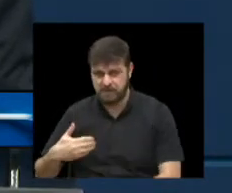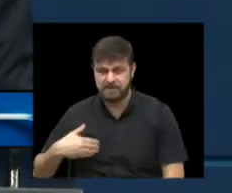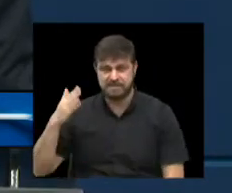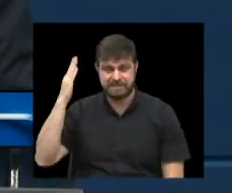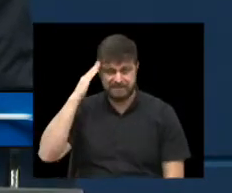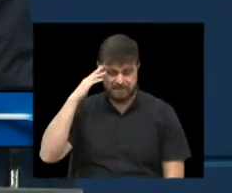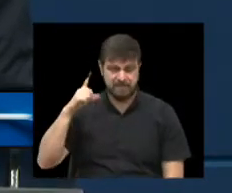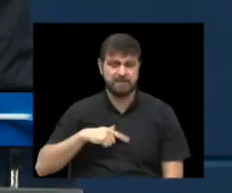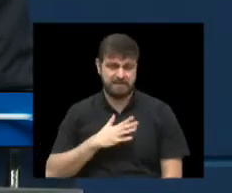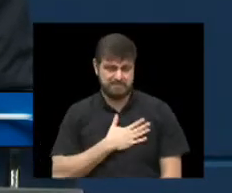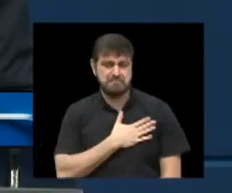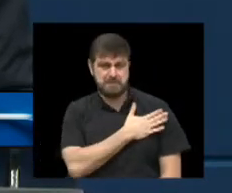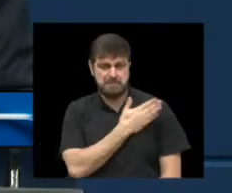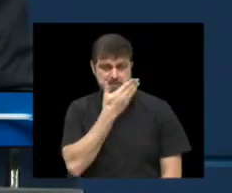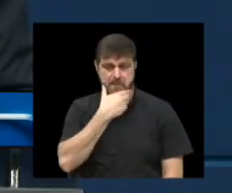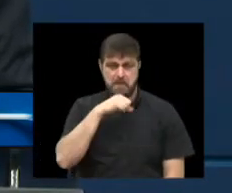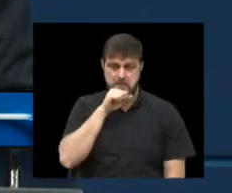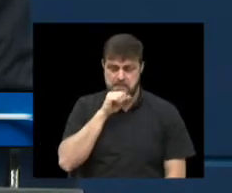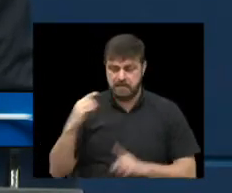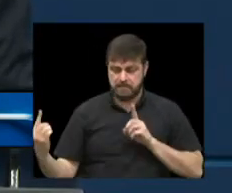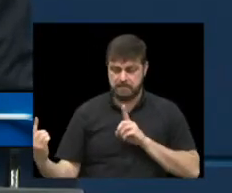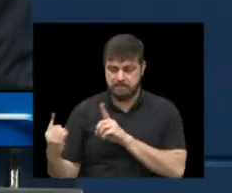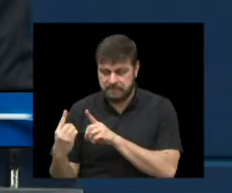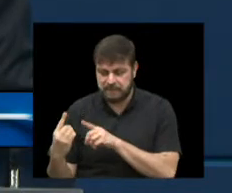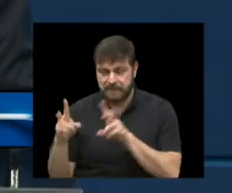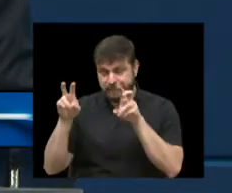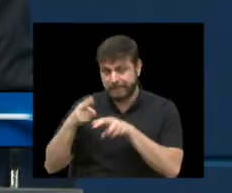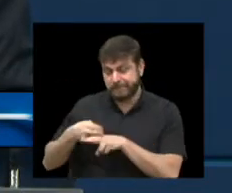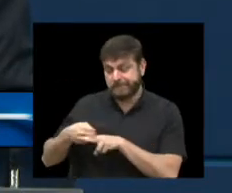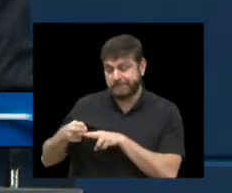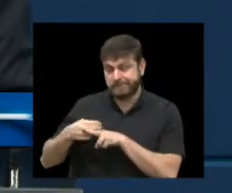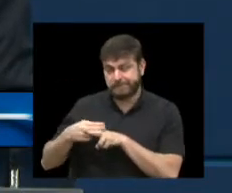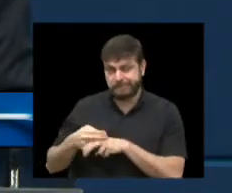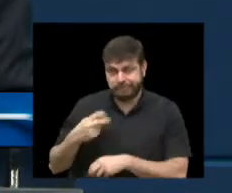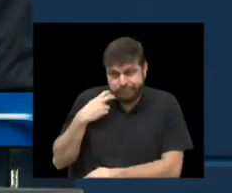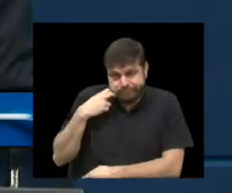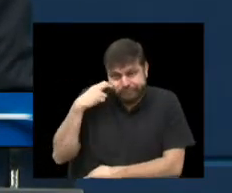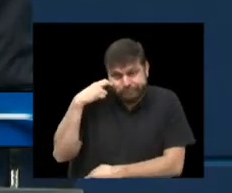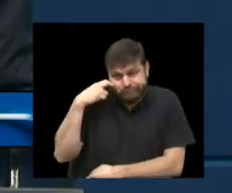os pais conversarem sobre sexo com os filhos.